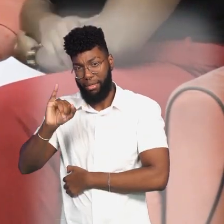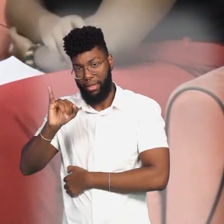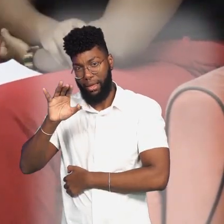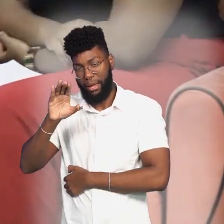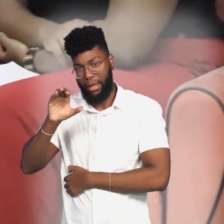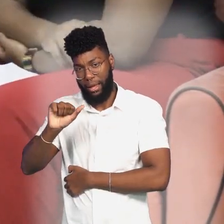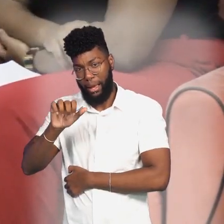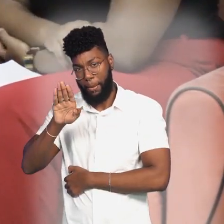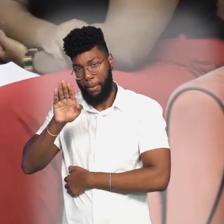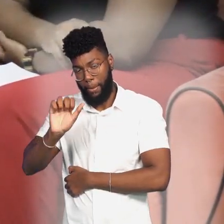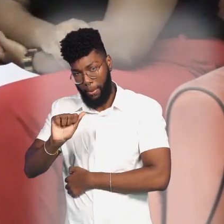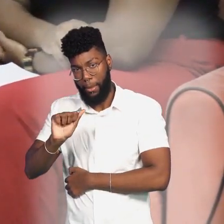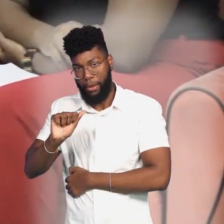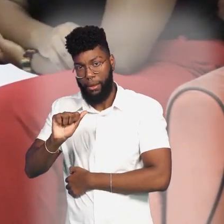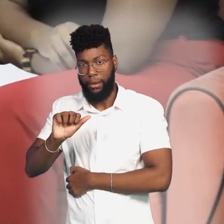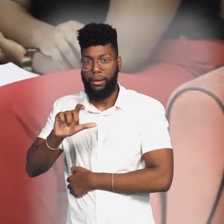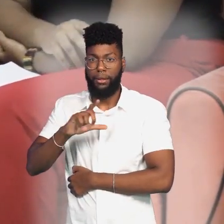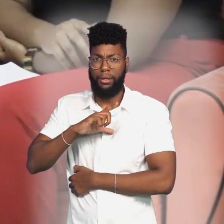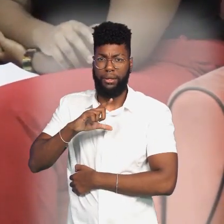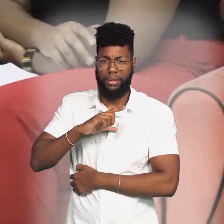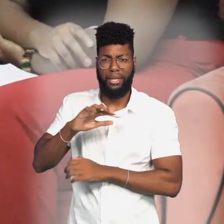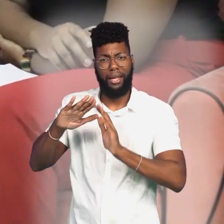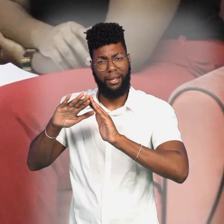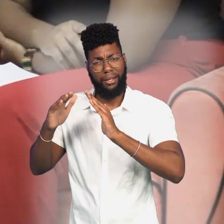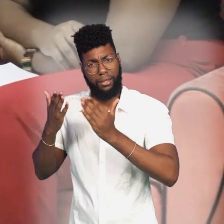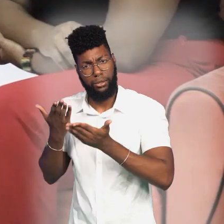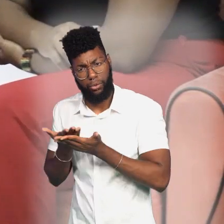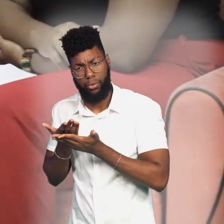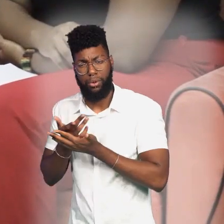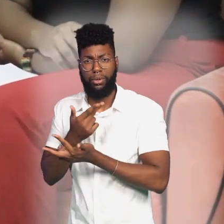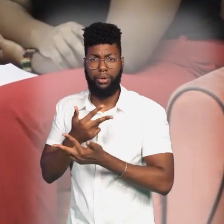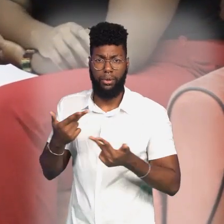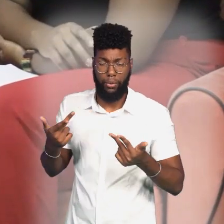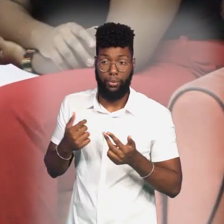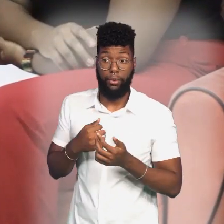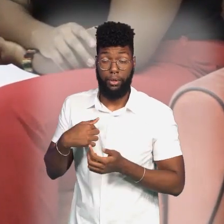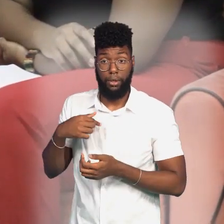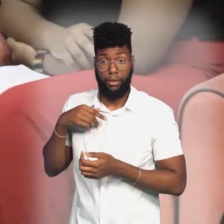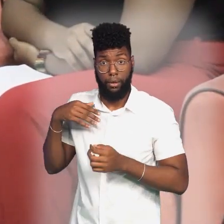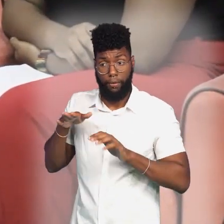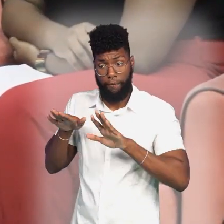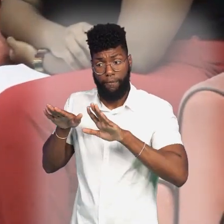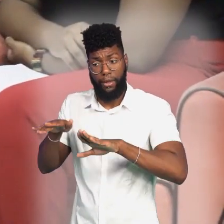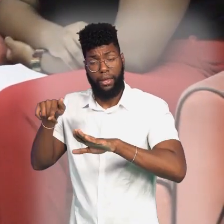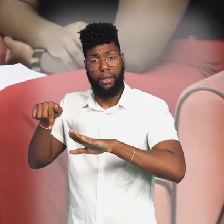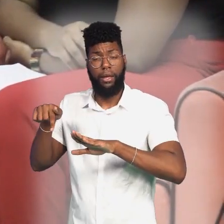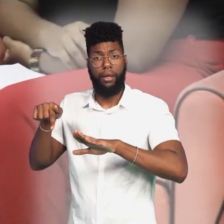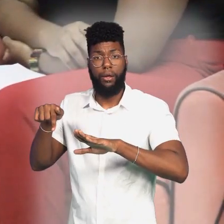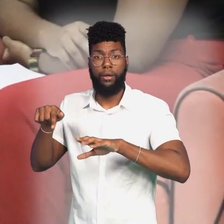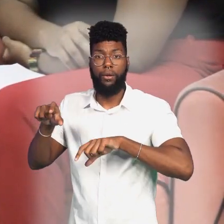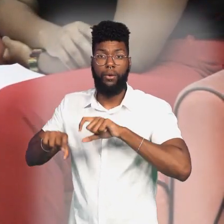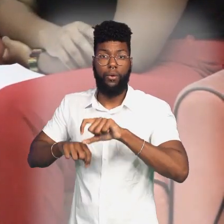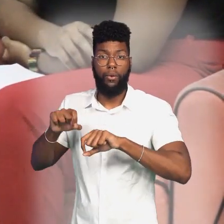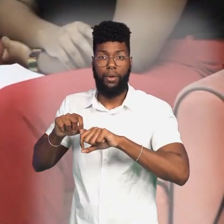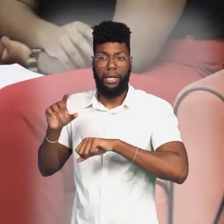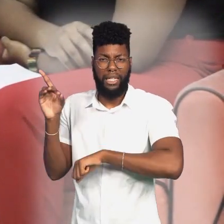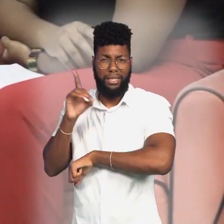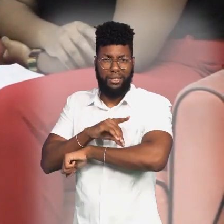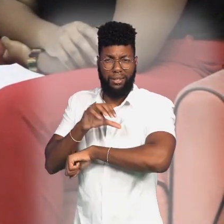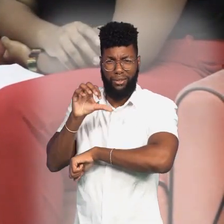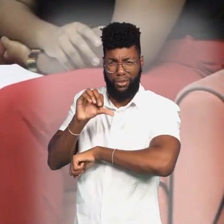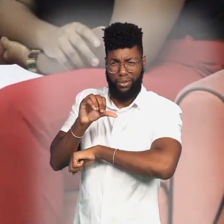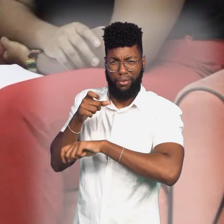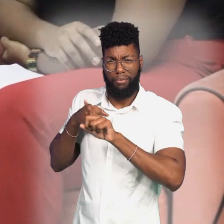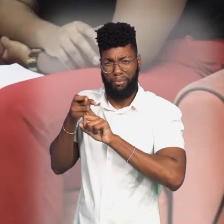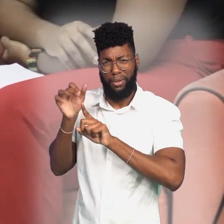O Senac tem um hotel, faz escola. E aí foi ali, eu fiquei de dia 9 de fevereiro